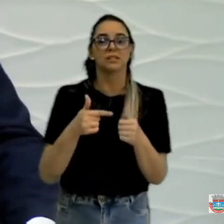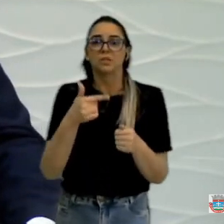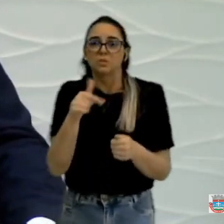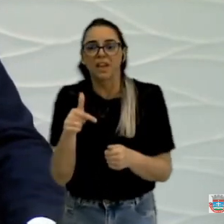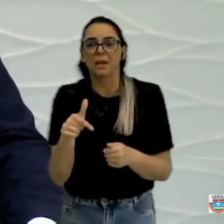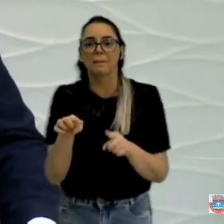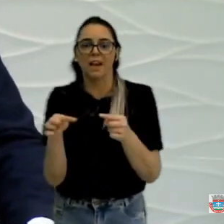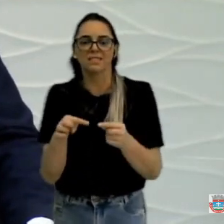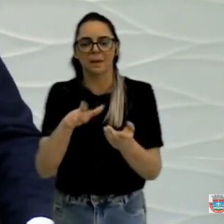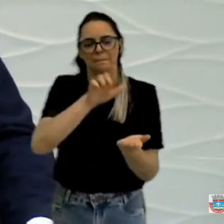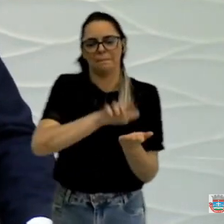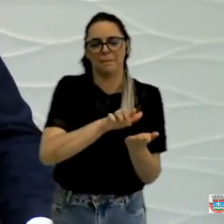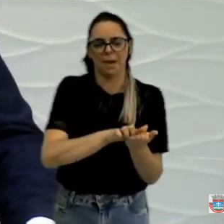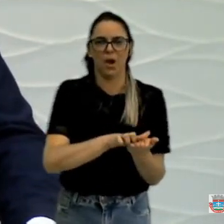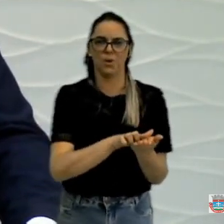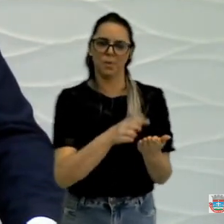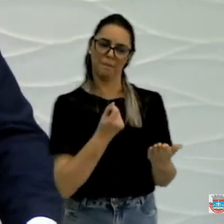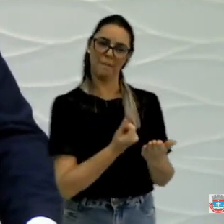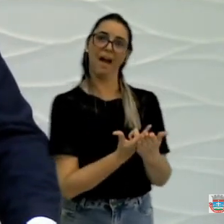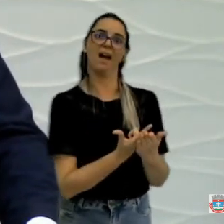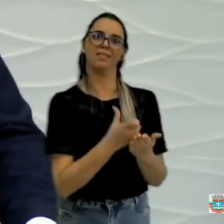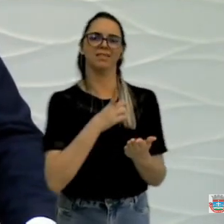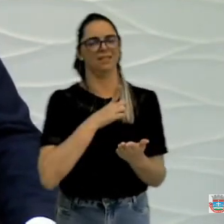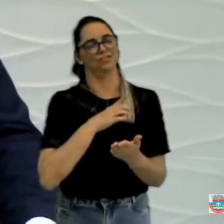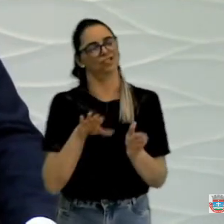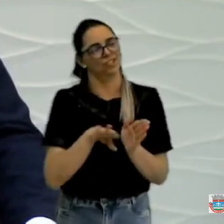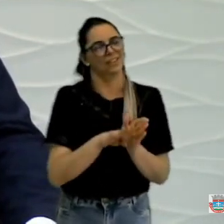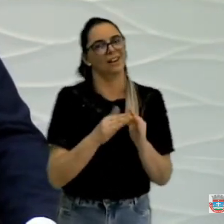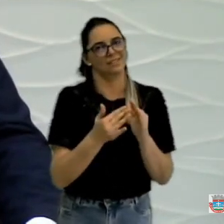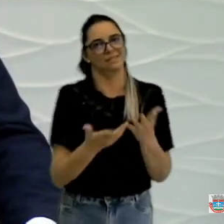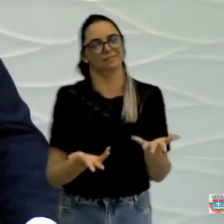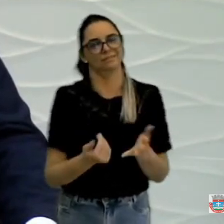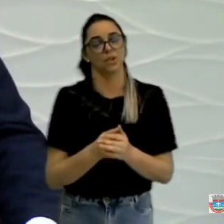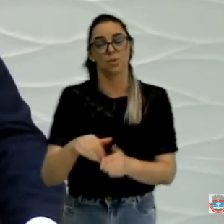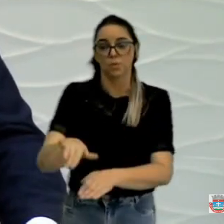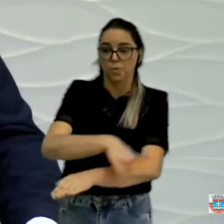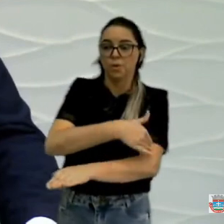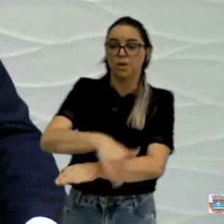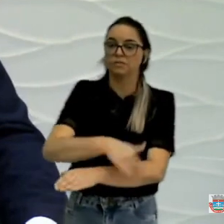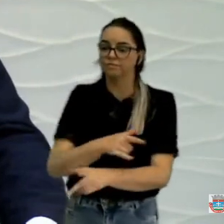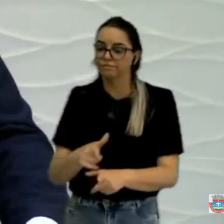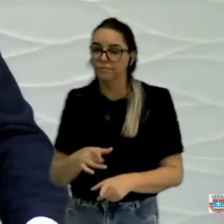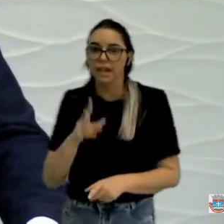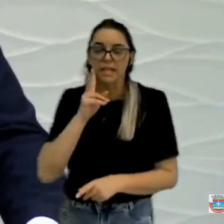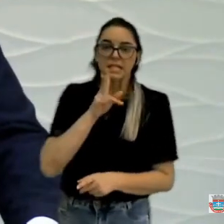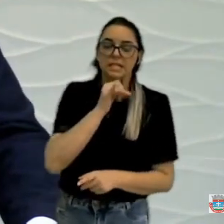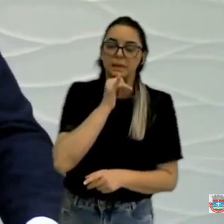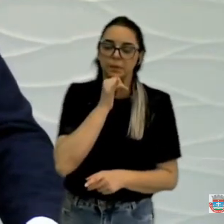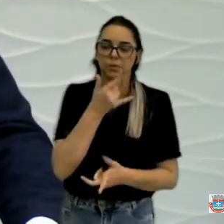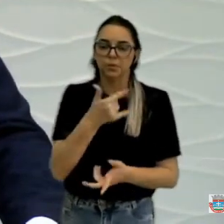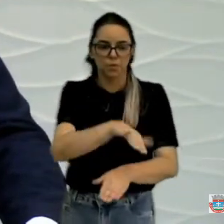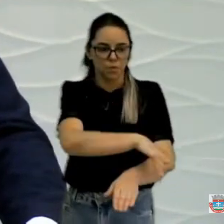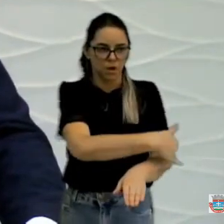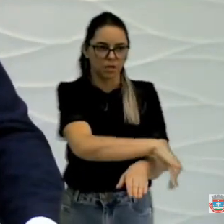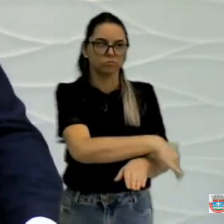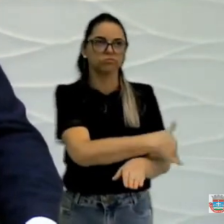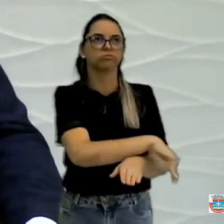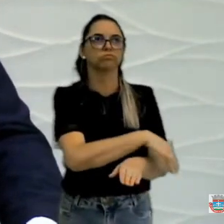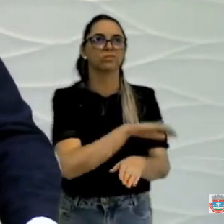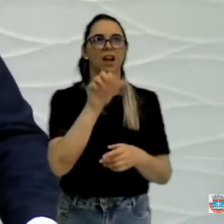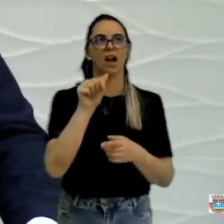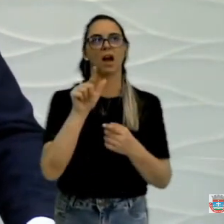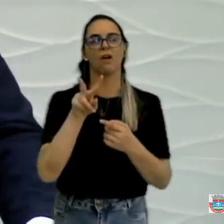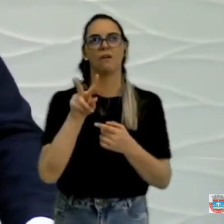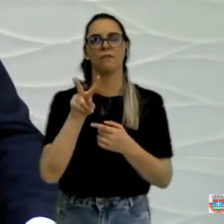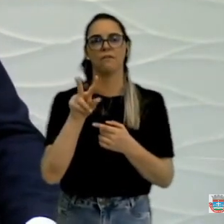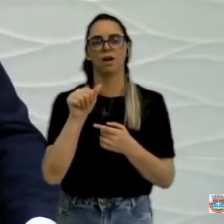problemas também com consertos que a Compesa faz em meios de rua, ali mesmo na rua de Álvaro Braga, do